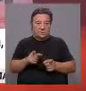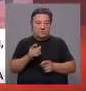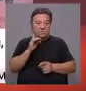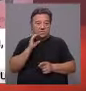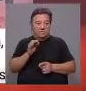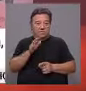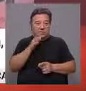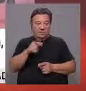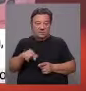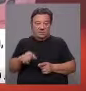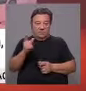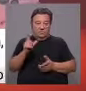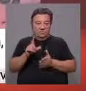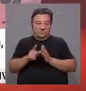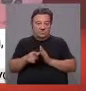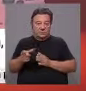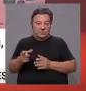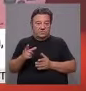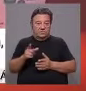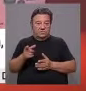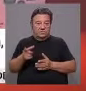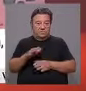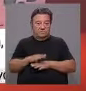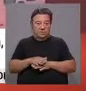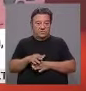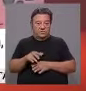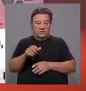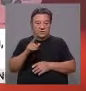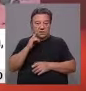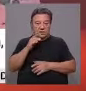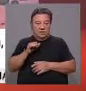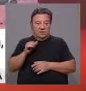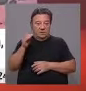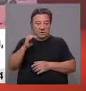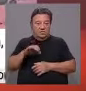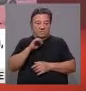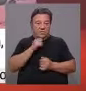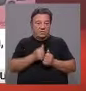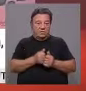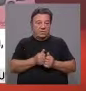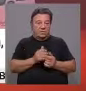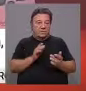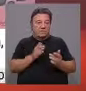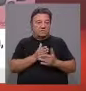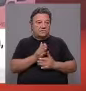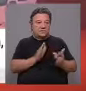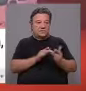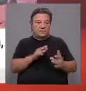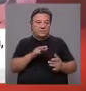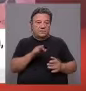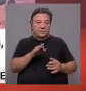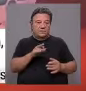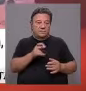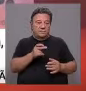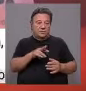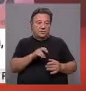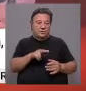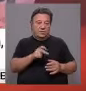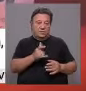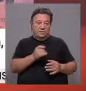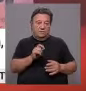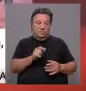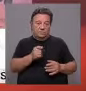referir que este é um projeto, este projeto Peixes Nativos pode também ser acompanhado através do site peixesnativos.pt e também das